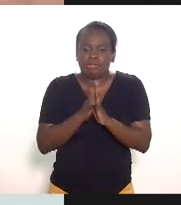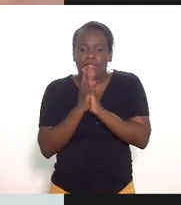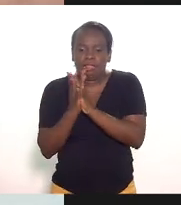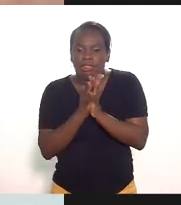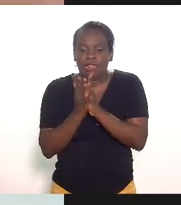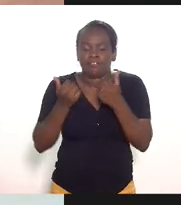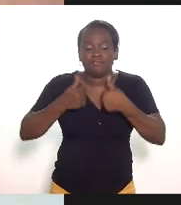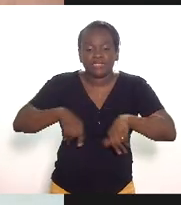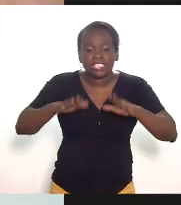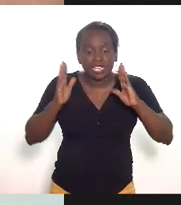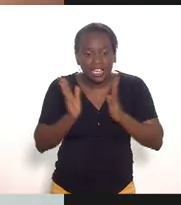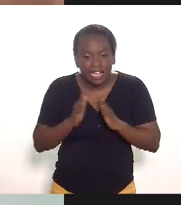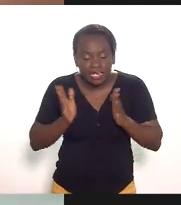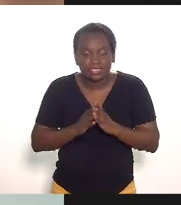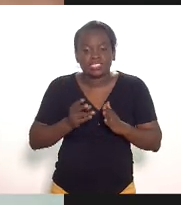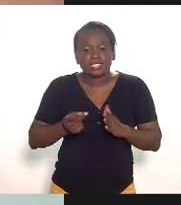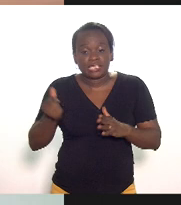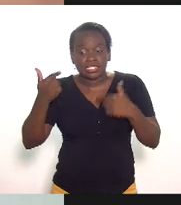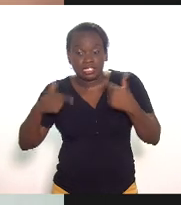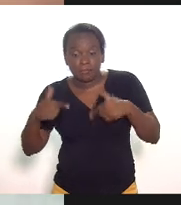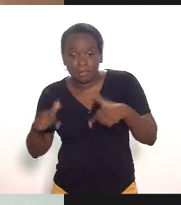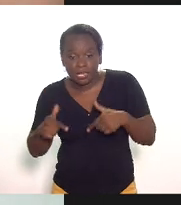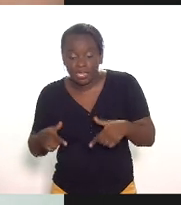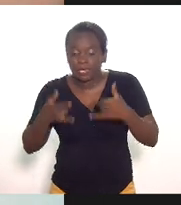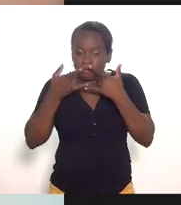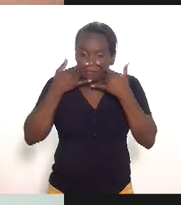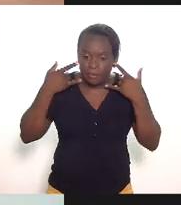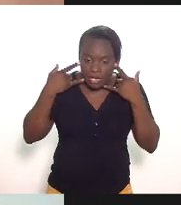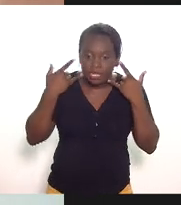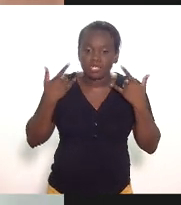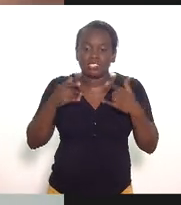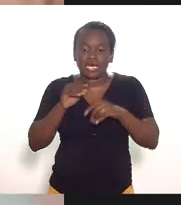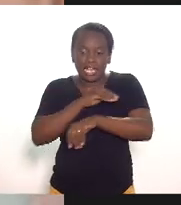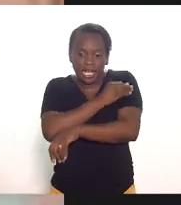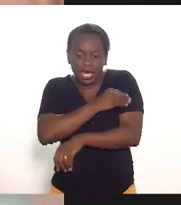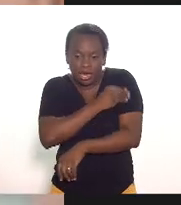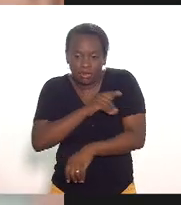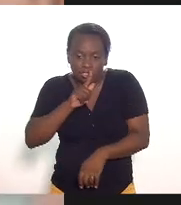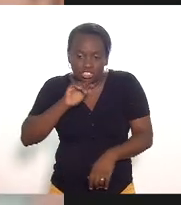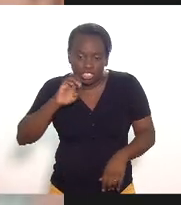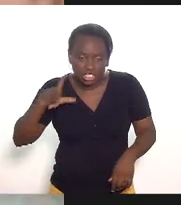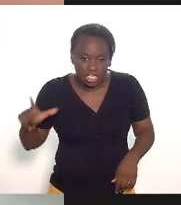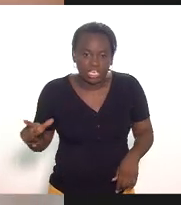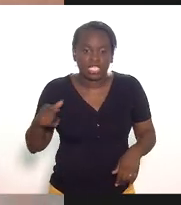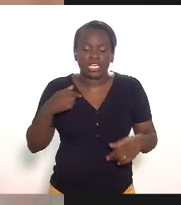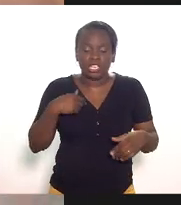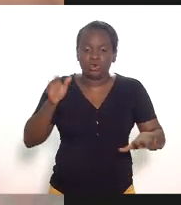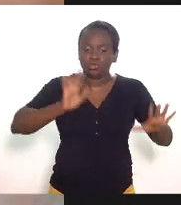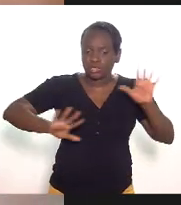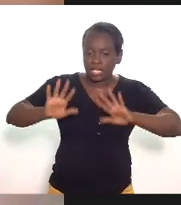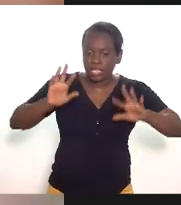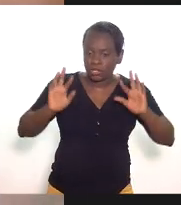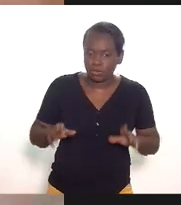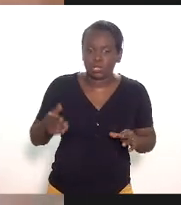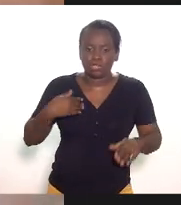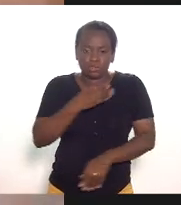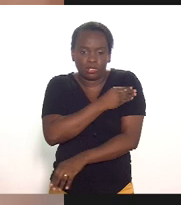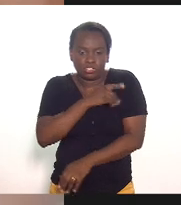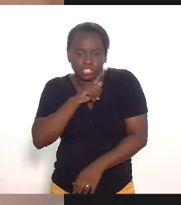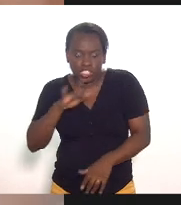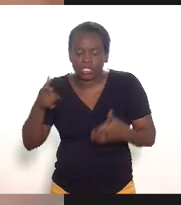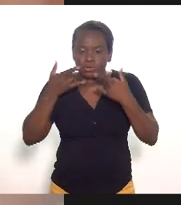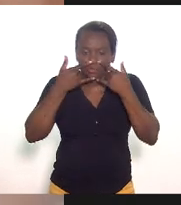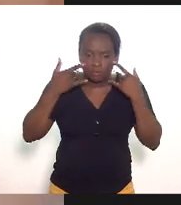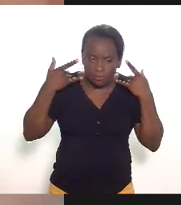casa, ou vamos sair para trabalhar mais munido de máscara, de álcool gel. No meu caso, eu estou prevenida, estou com álcool gel, estou de